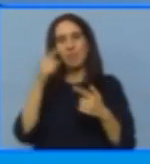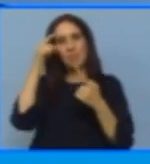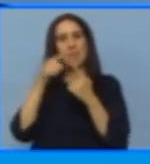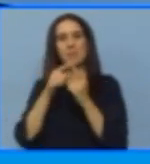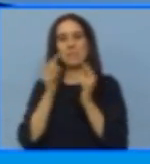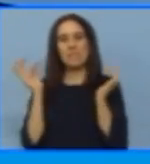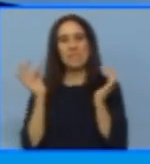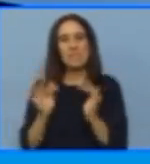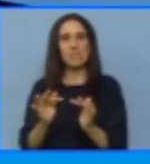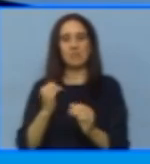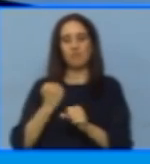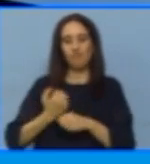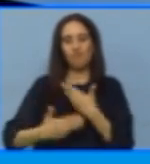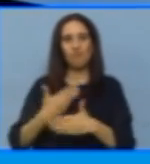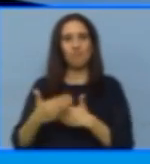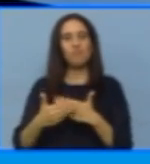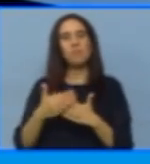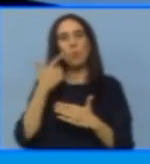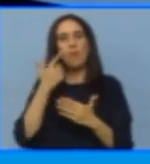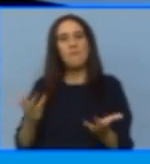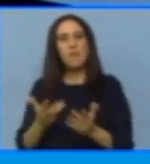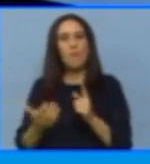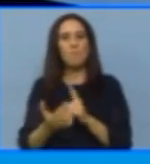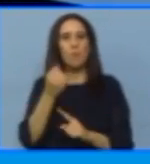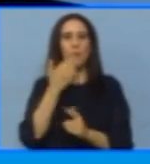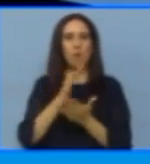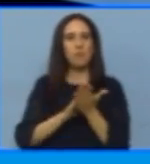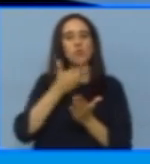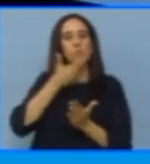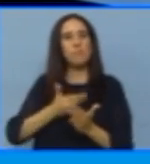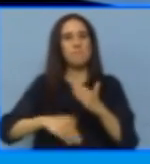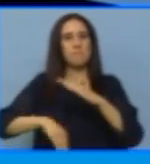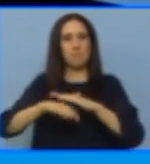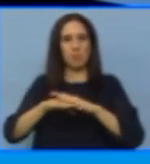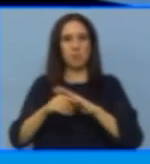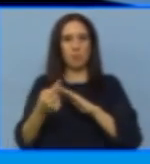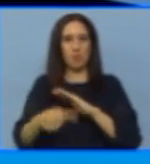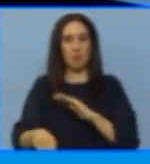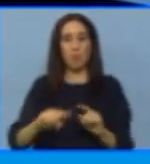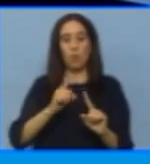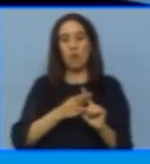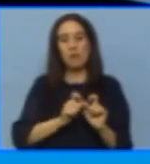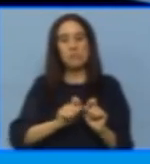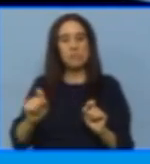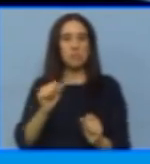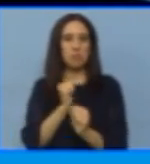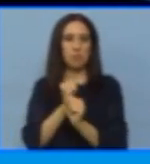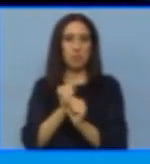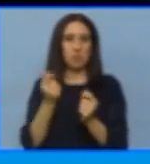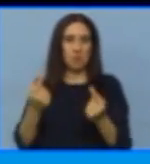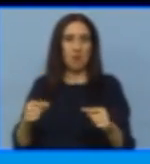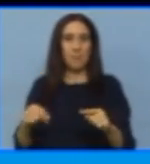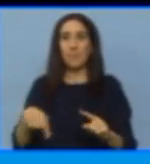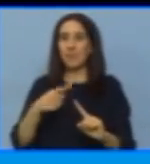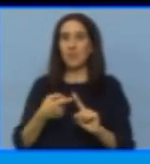e trabalhar para chegarmos lá e aproveitarmos e desfrutarmos da experiência ao máximo. E ao longo de todo o ano vamos trabalhando sempre que há. Portanto, este